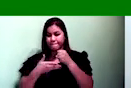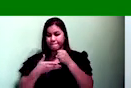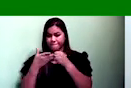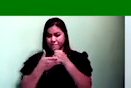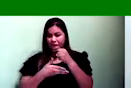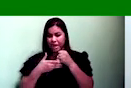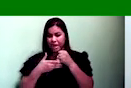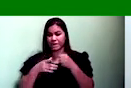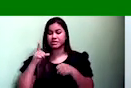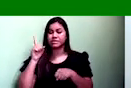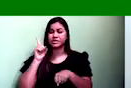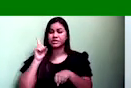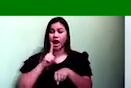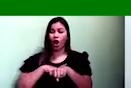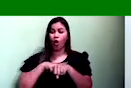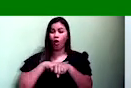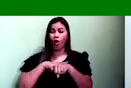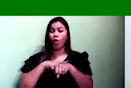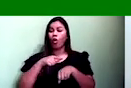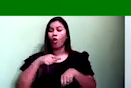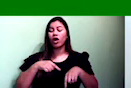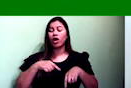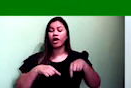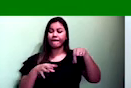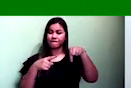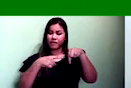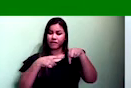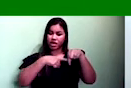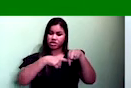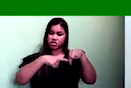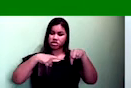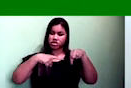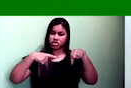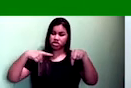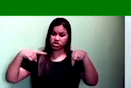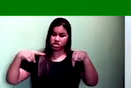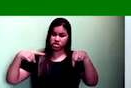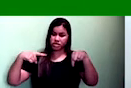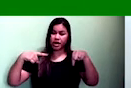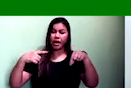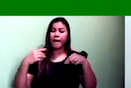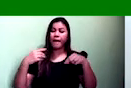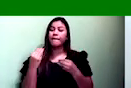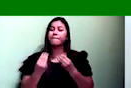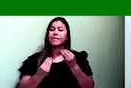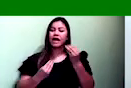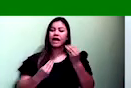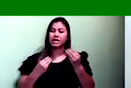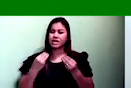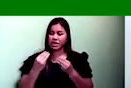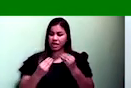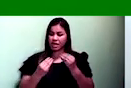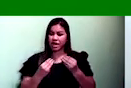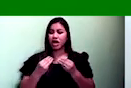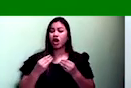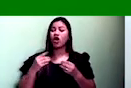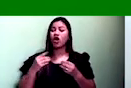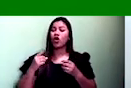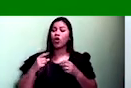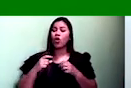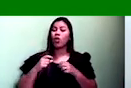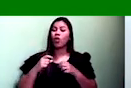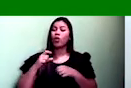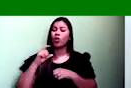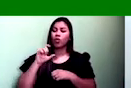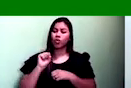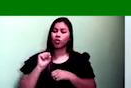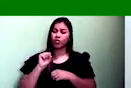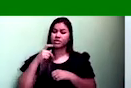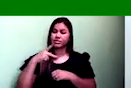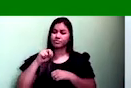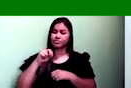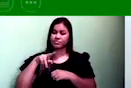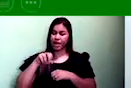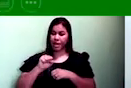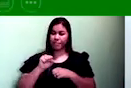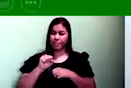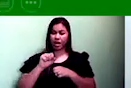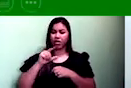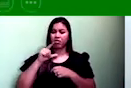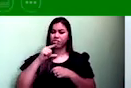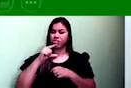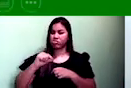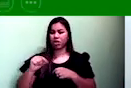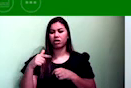pênis da vagina, para que essa camisinha não escape e o esperma extravase de dentro dela.